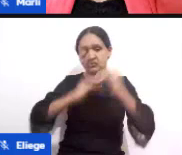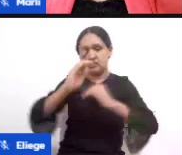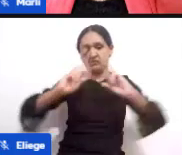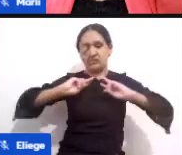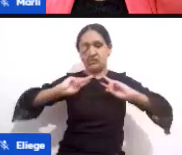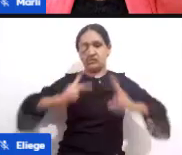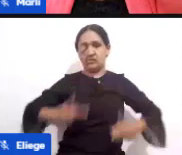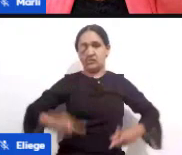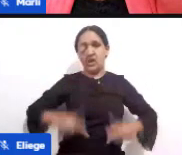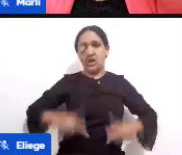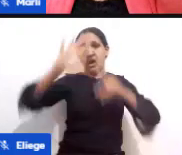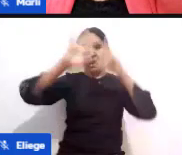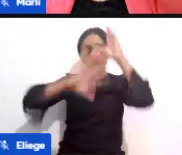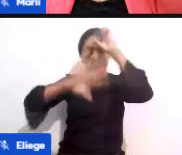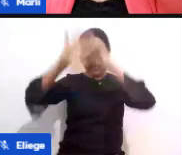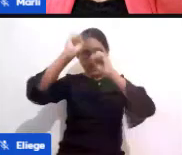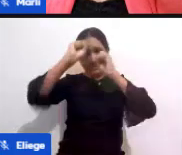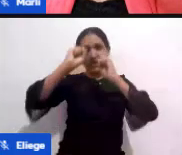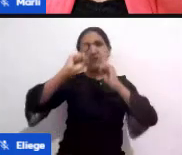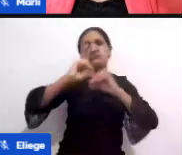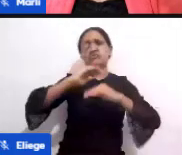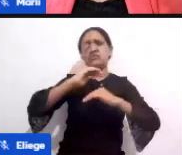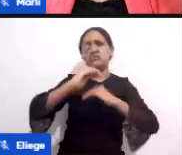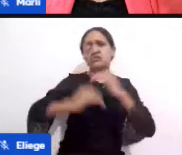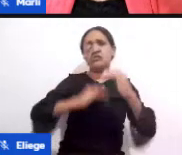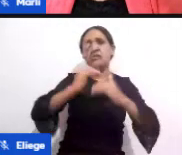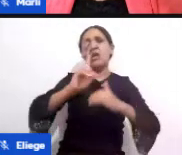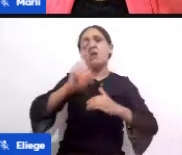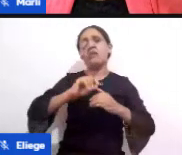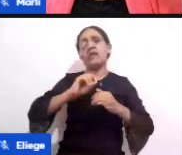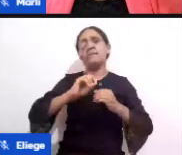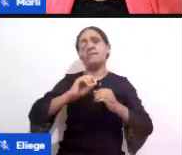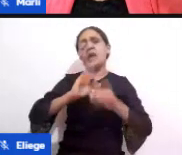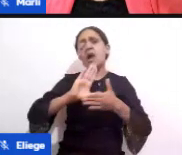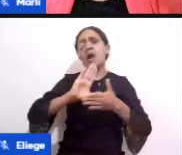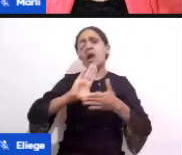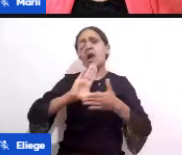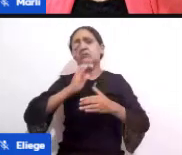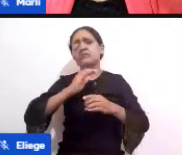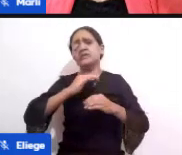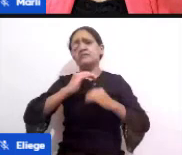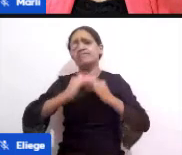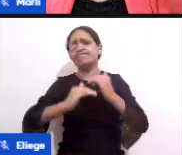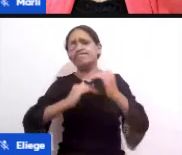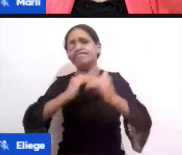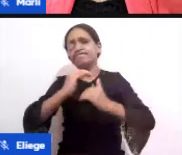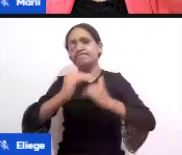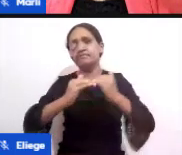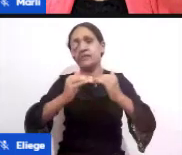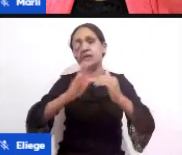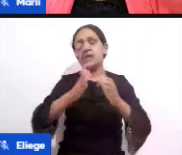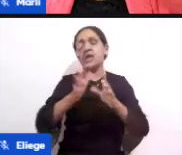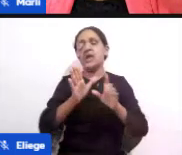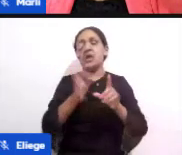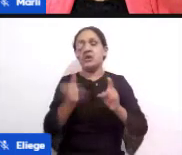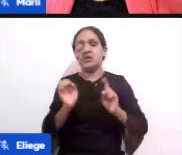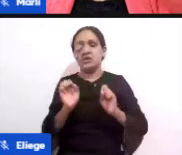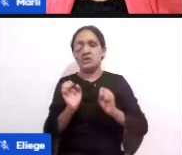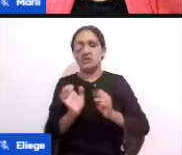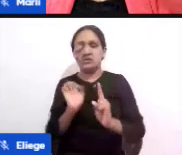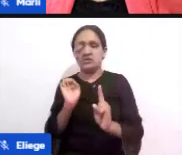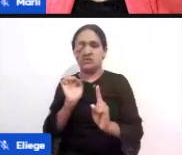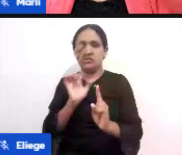aprendizagem e o desenvolvimento são processos interdependentes que se influenciam mutuamente, sendo